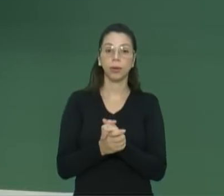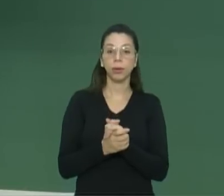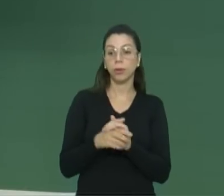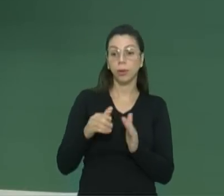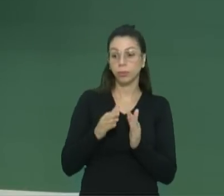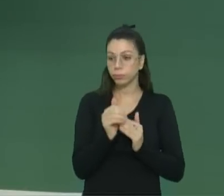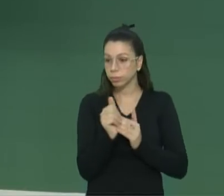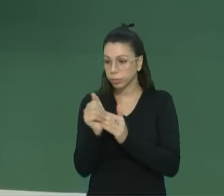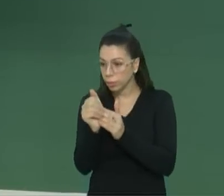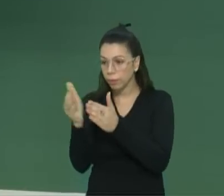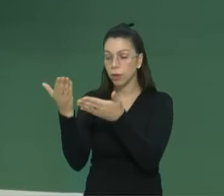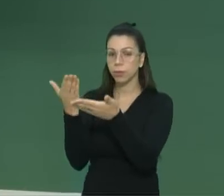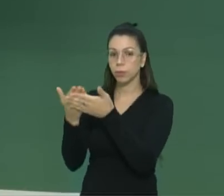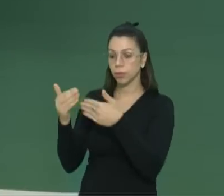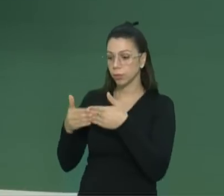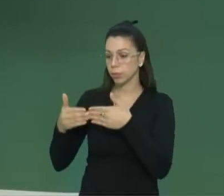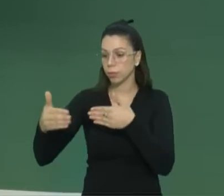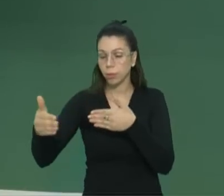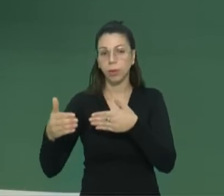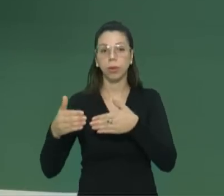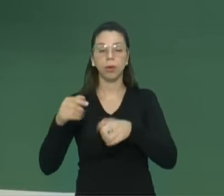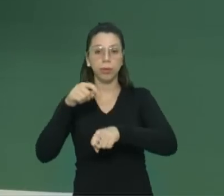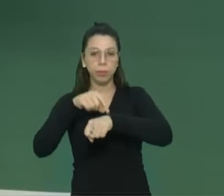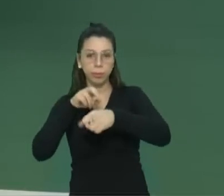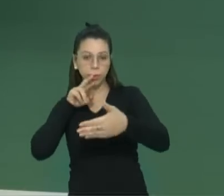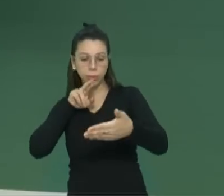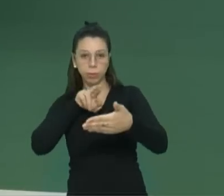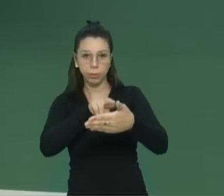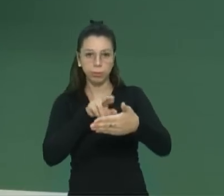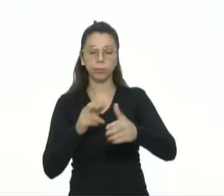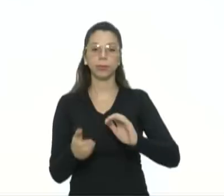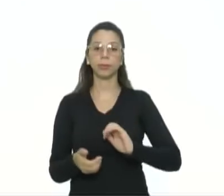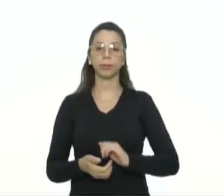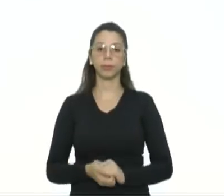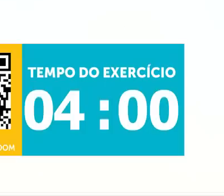vamos ver daqui para frente. Então, alguns minutinhos para você responder essa questão.